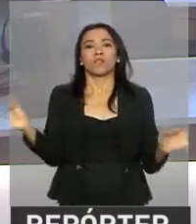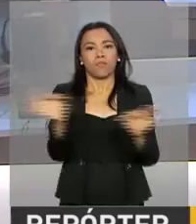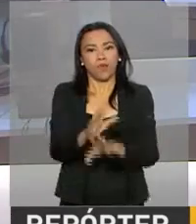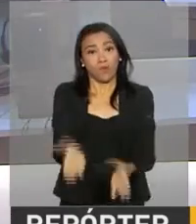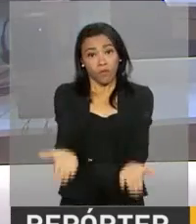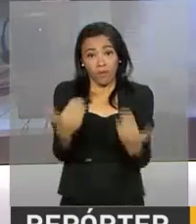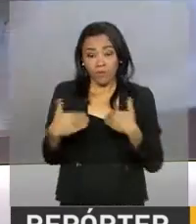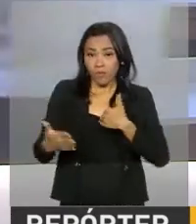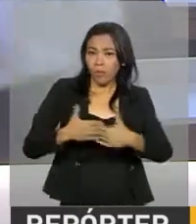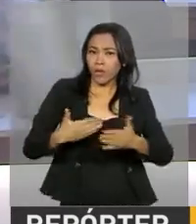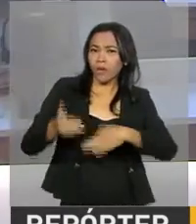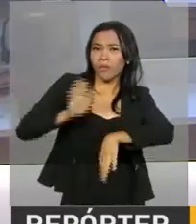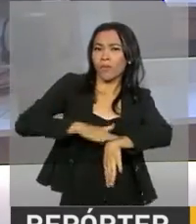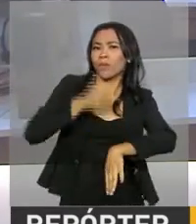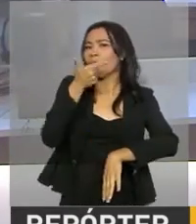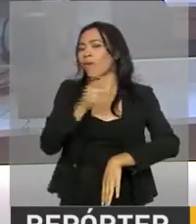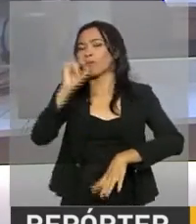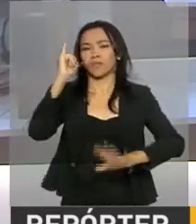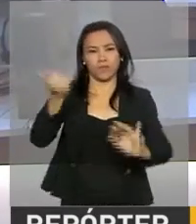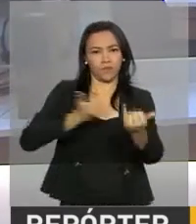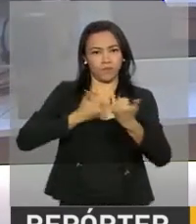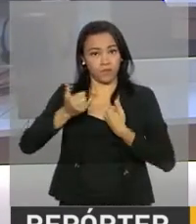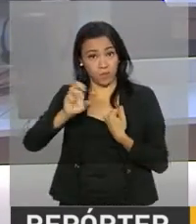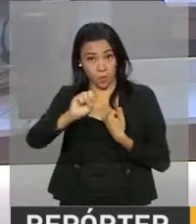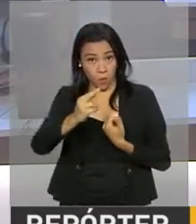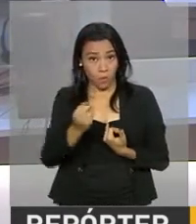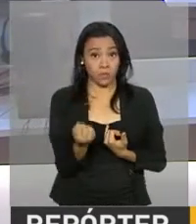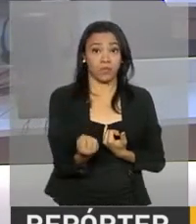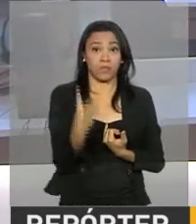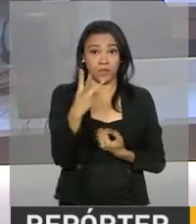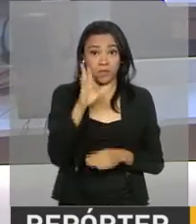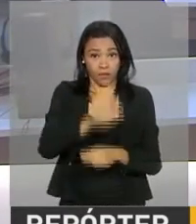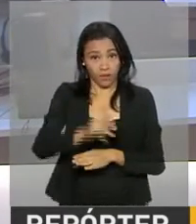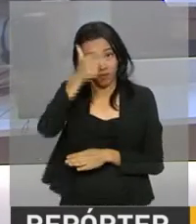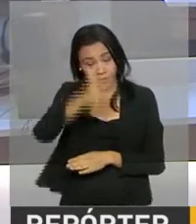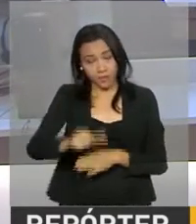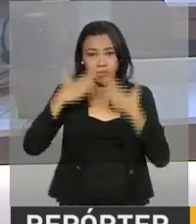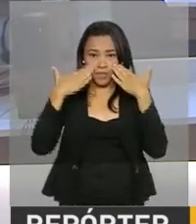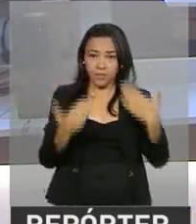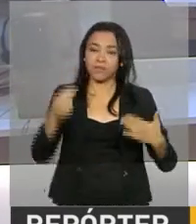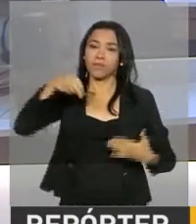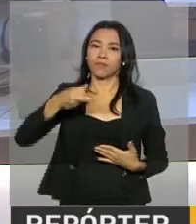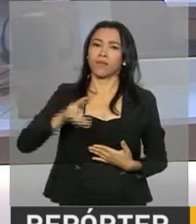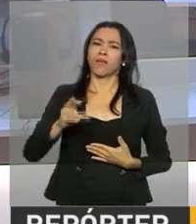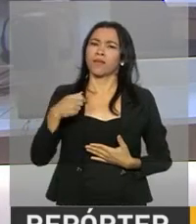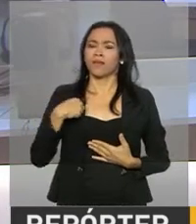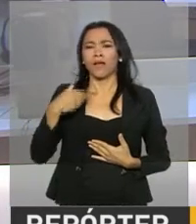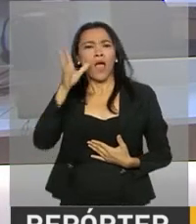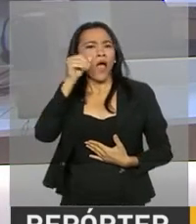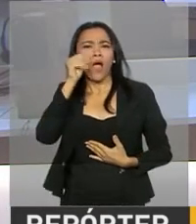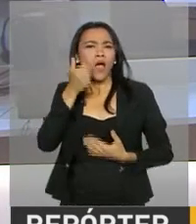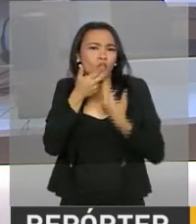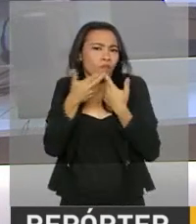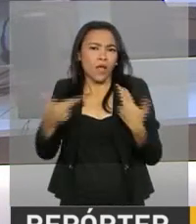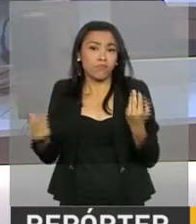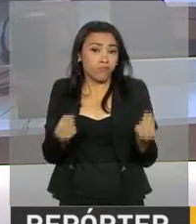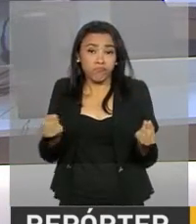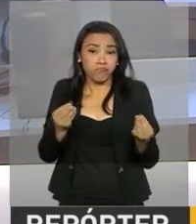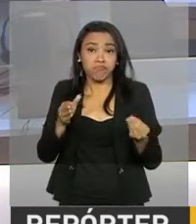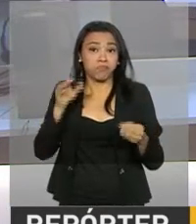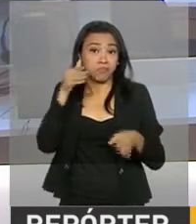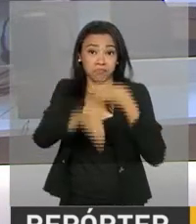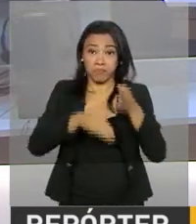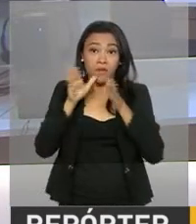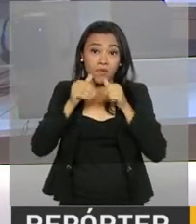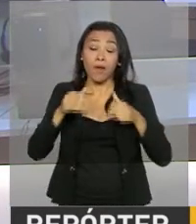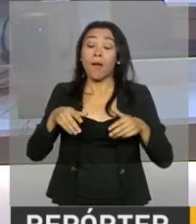por aqui voltamos a qualquer momento com outras informações ou as três da tarde na próxima edição do repórter NBR acompanhe também as novidades em nossas redes sociais